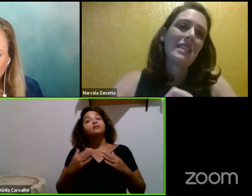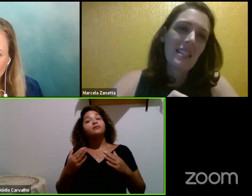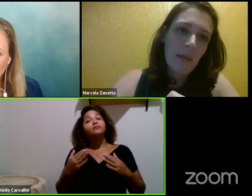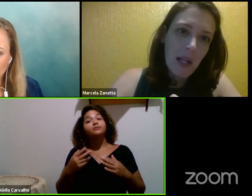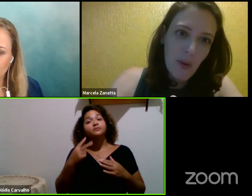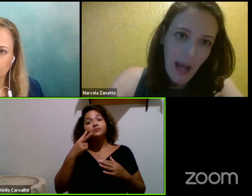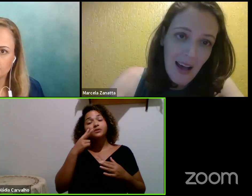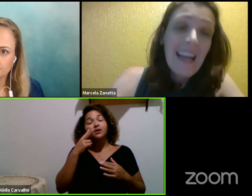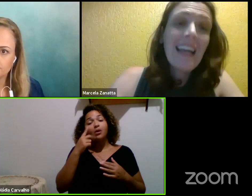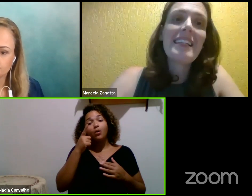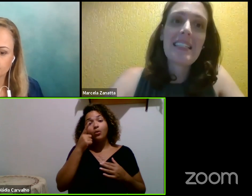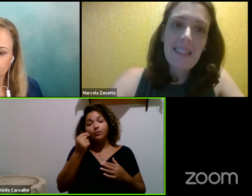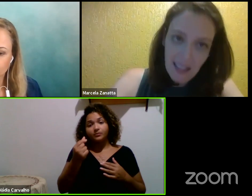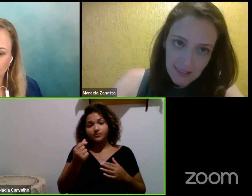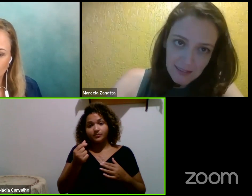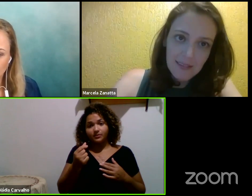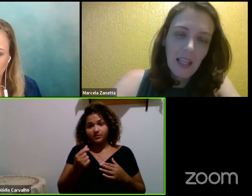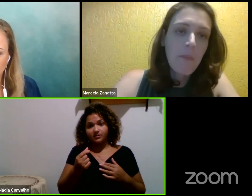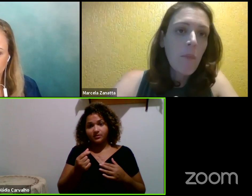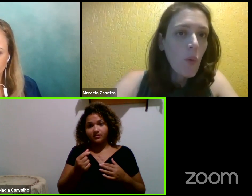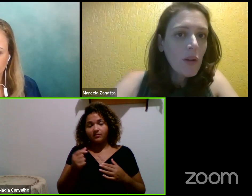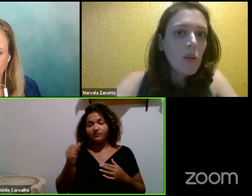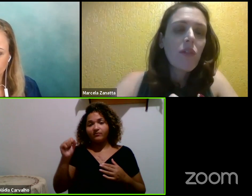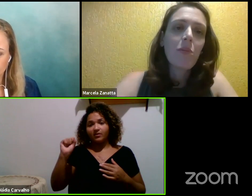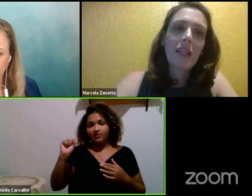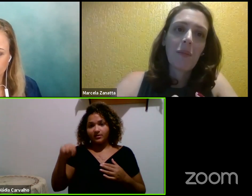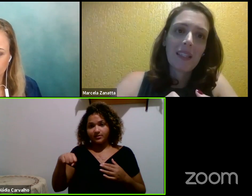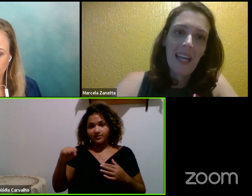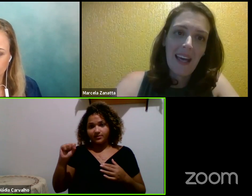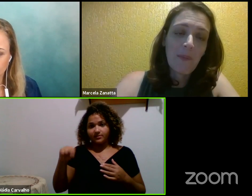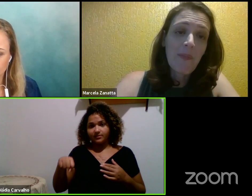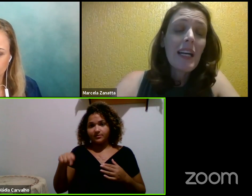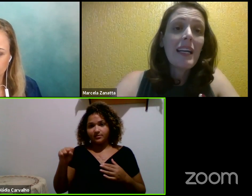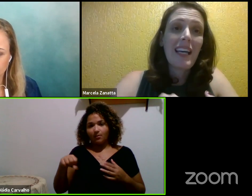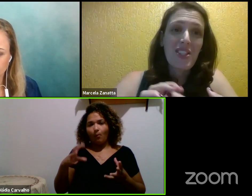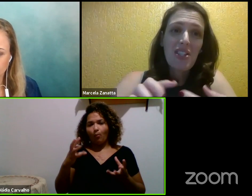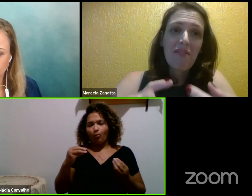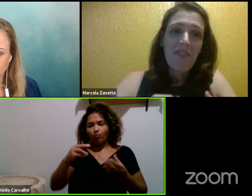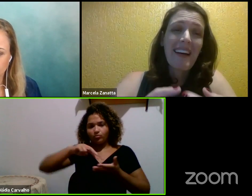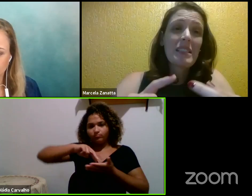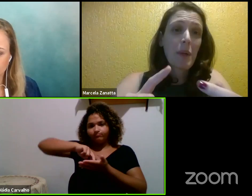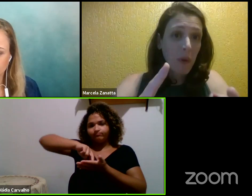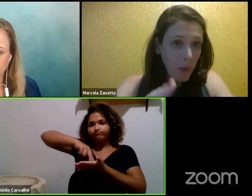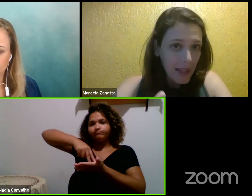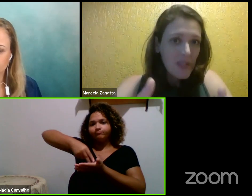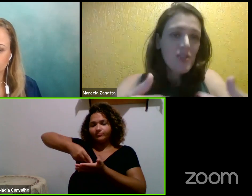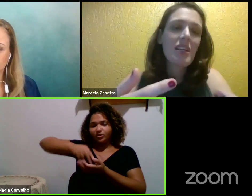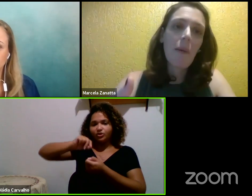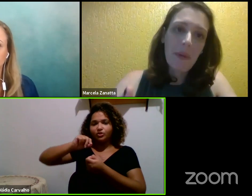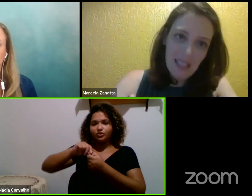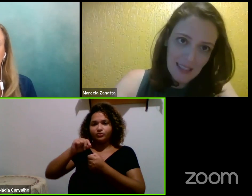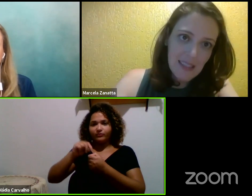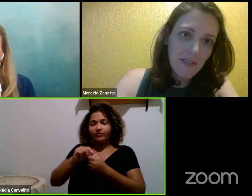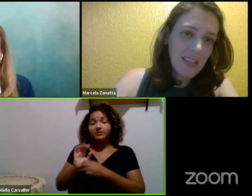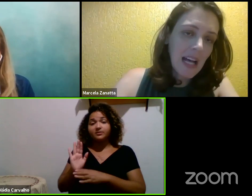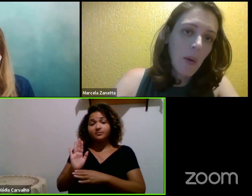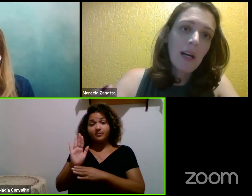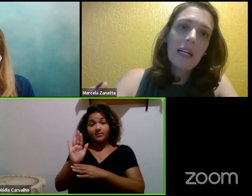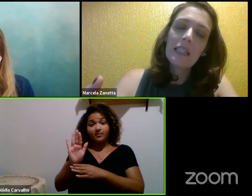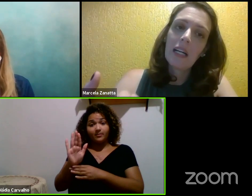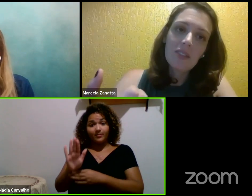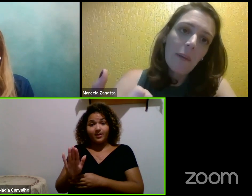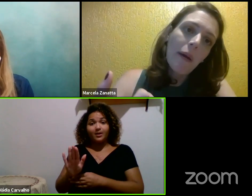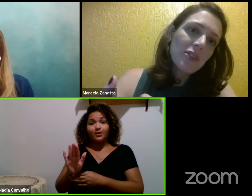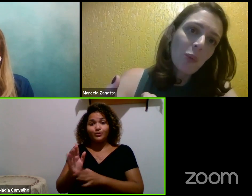gente precisa melhorar. E sim, tem muito movimento materno que a gente faz para corrigir a apresentação